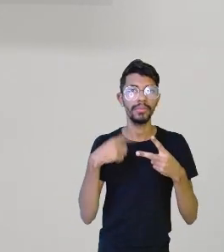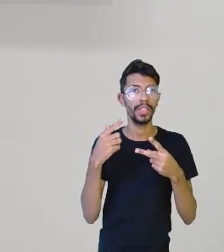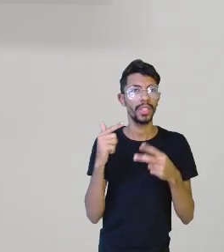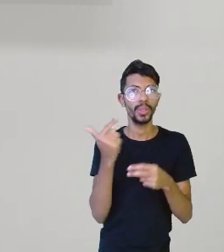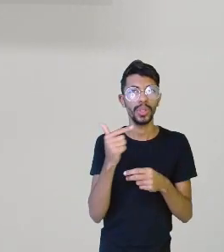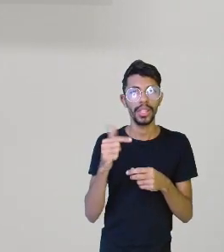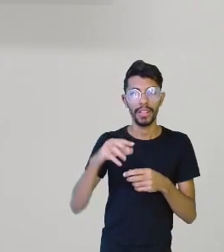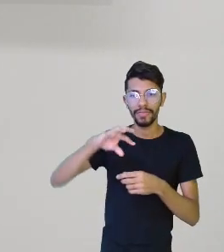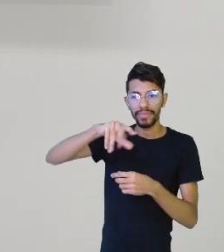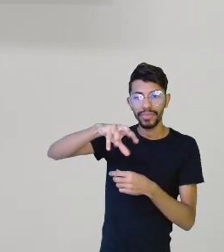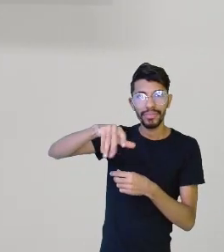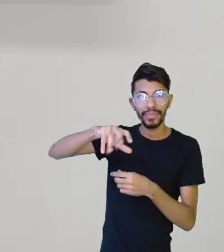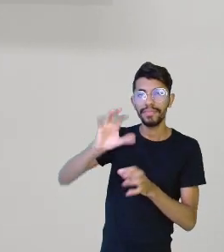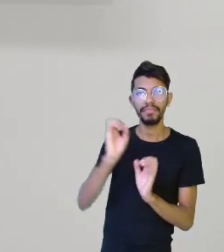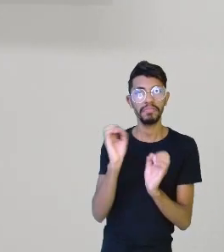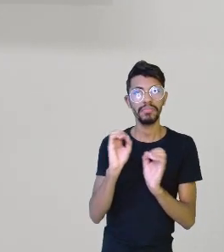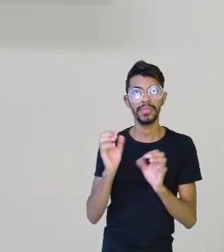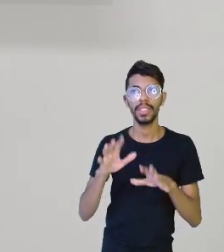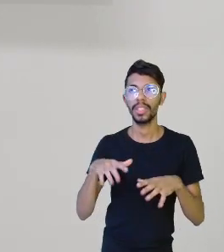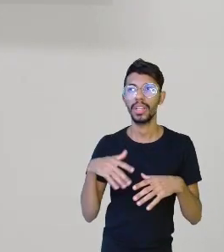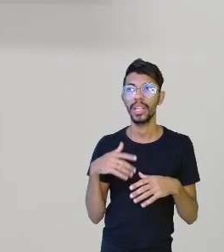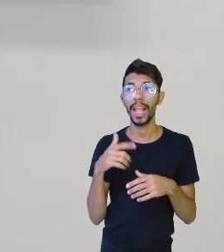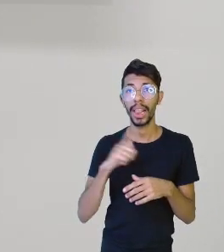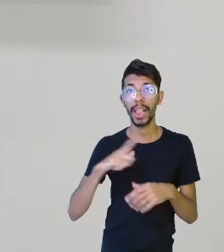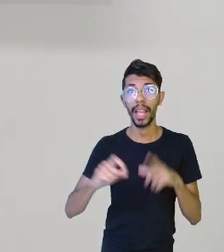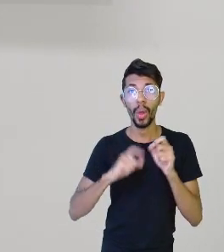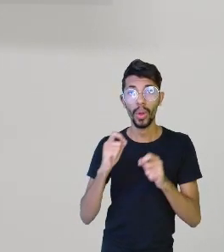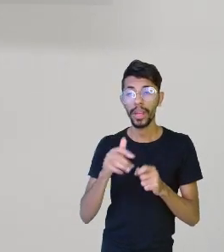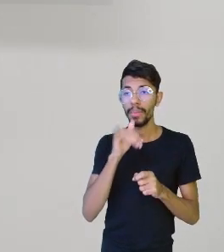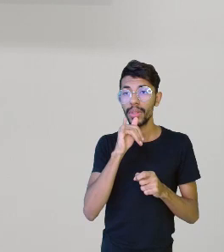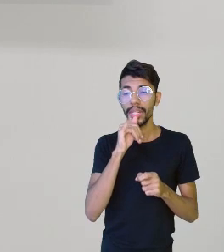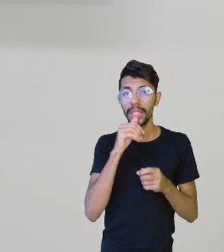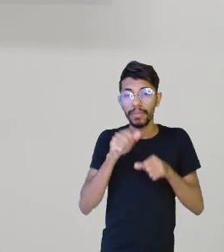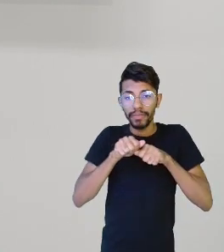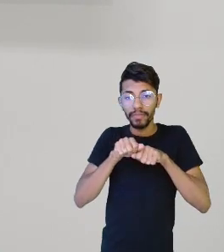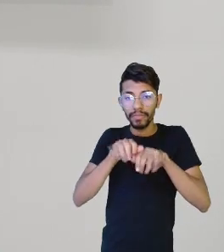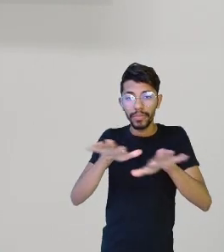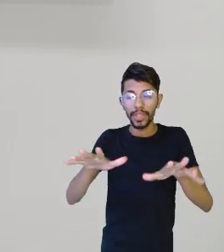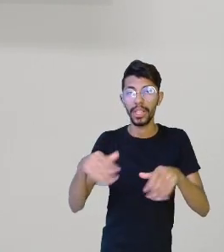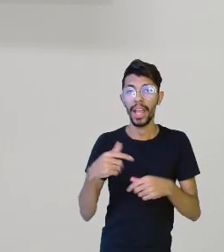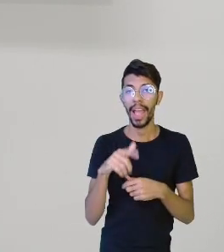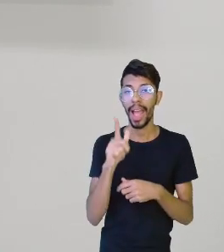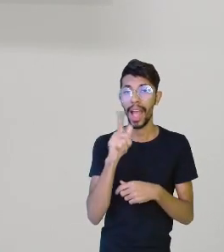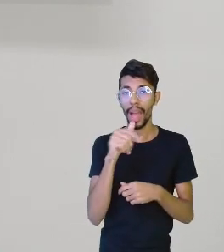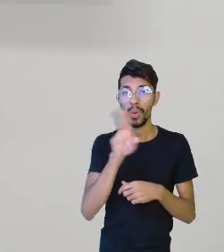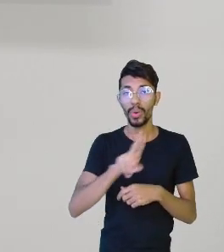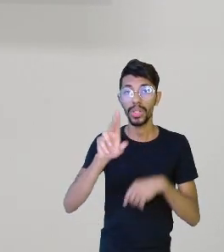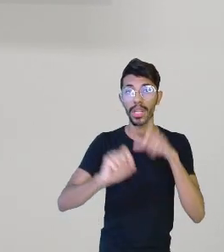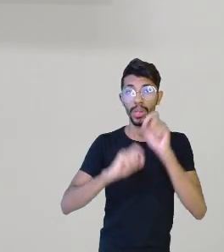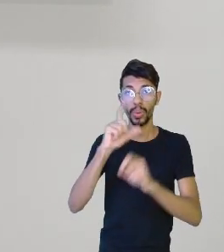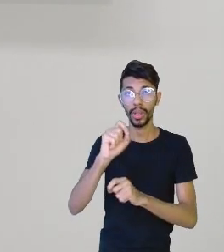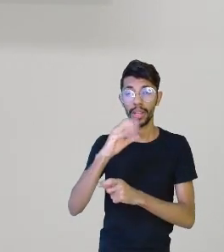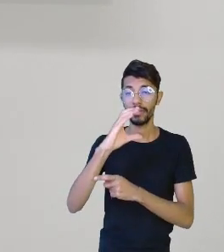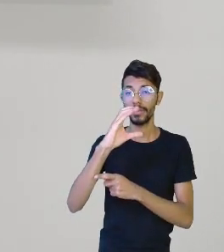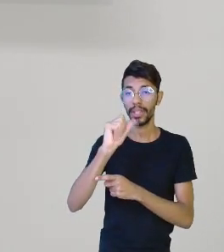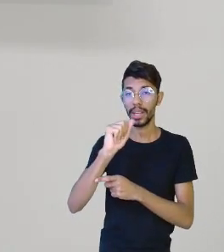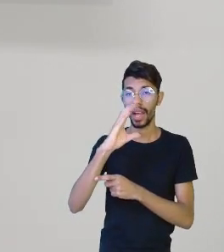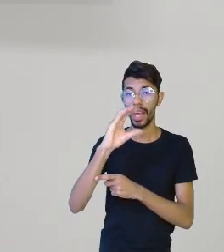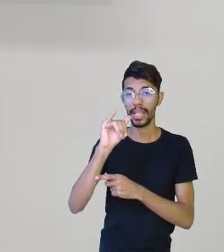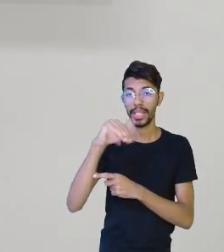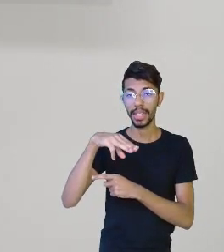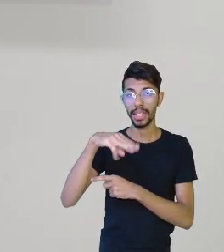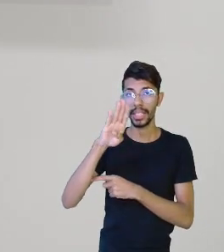pelas torneiras, não. Existia, sim, a distribuição da água através das cacimbas. Então, tinha esse